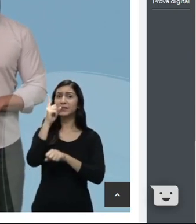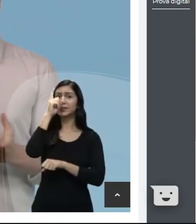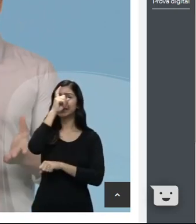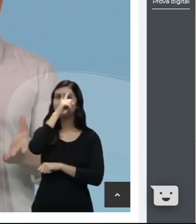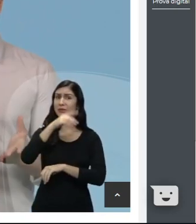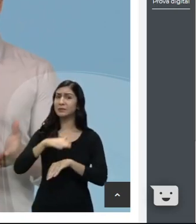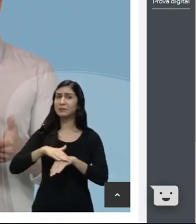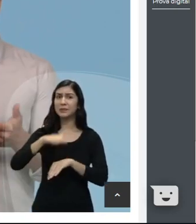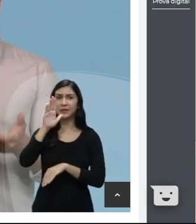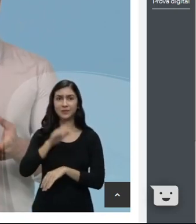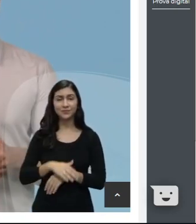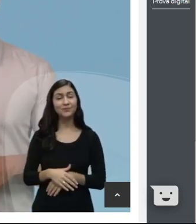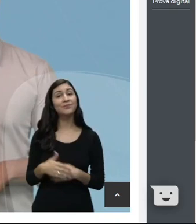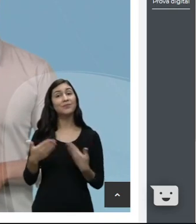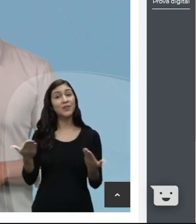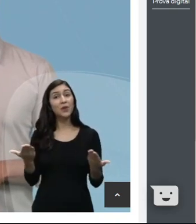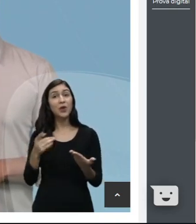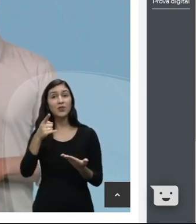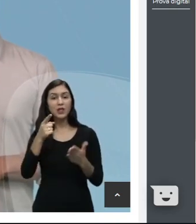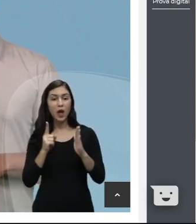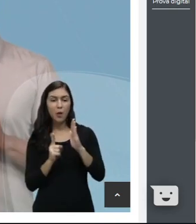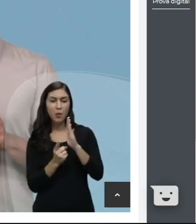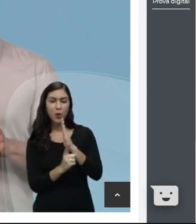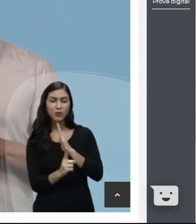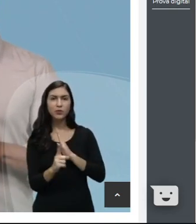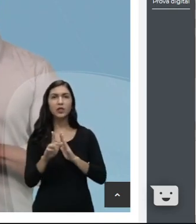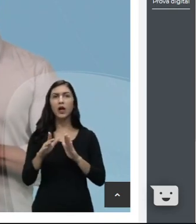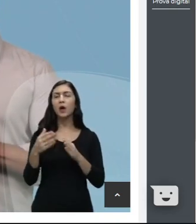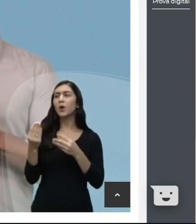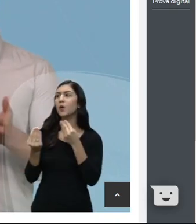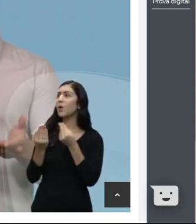complexa. Por agora, que tal você se aprofundar no